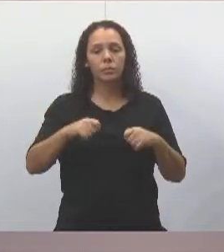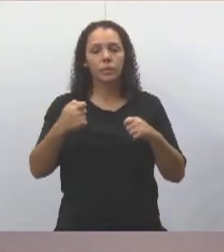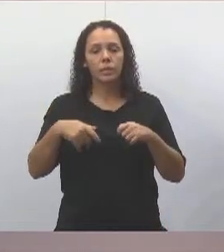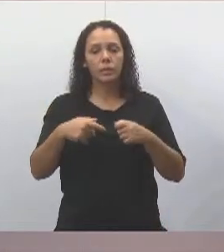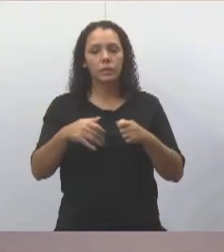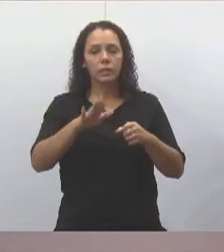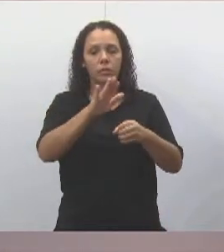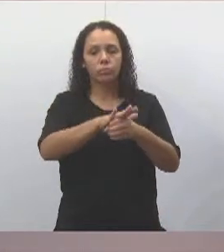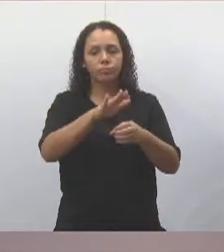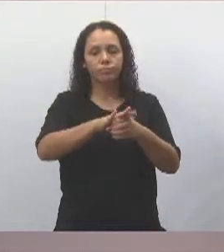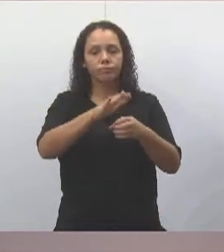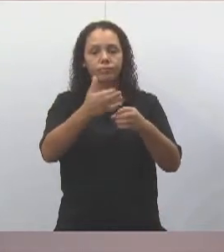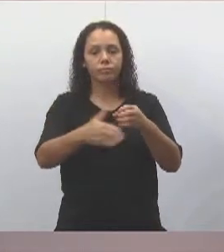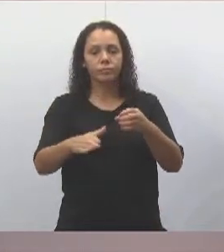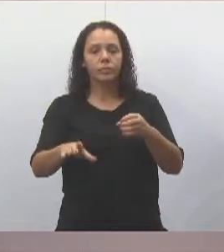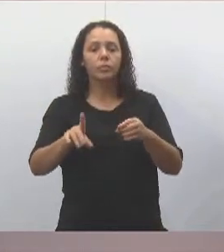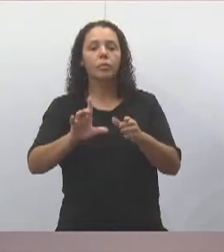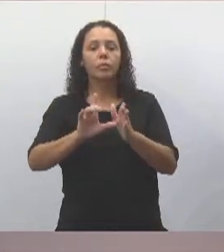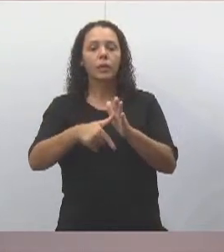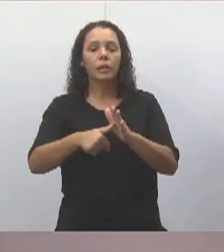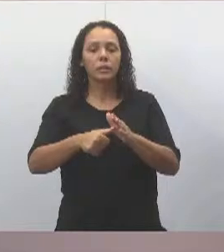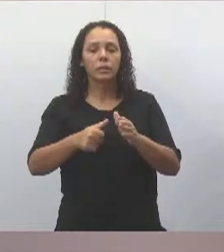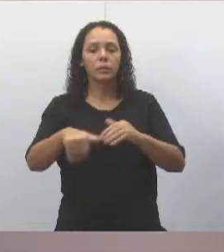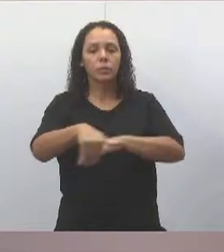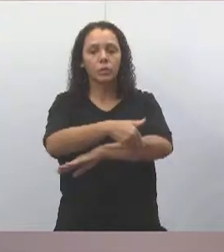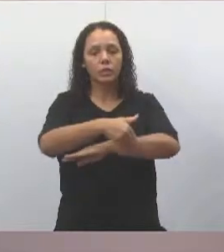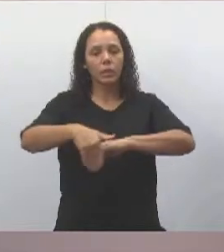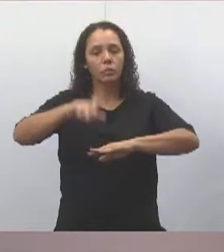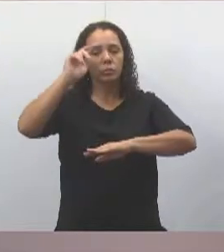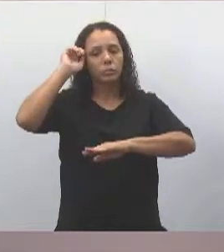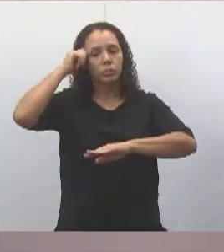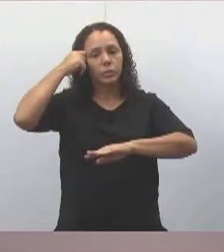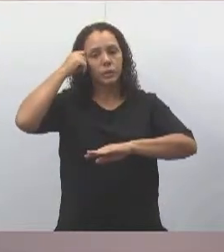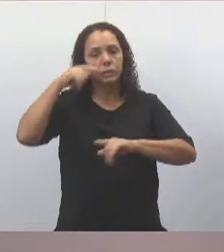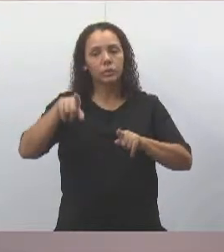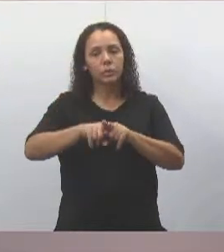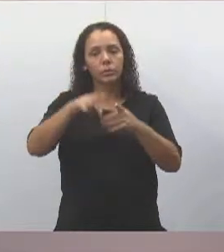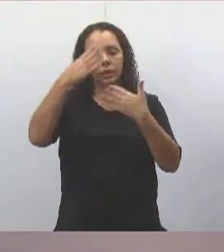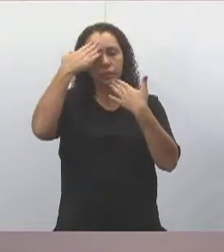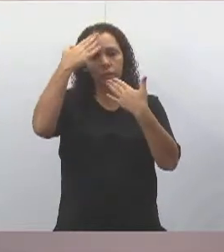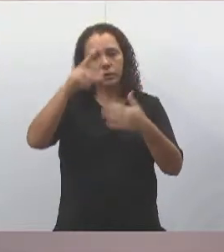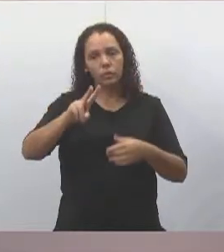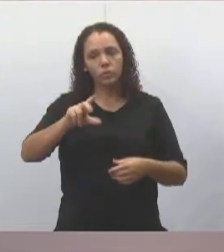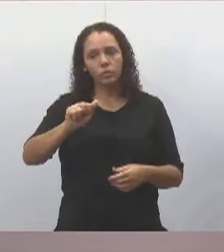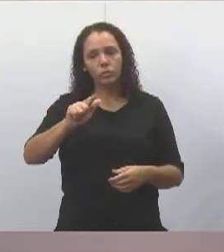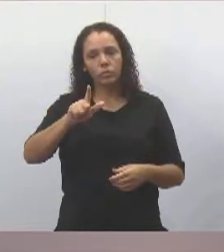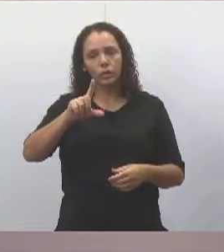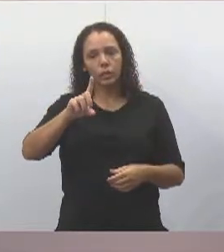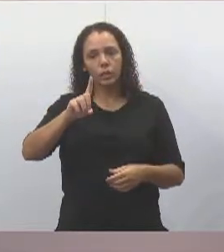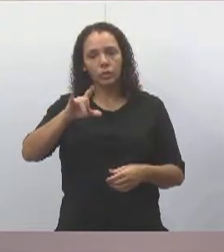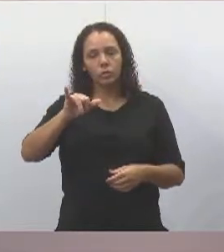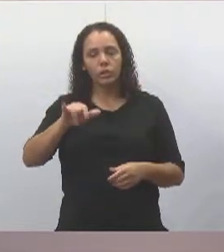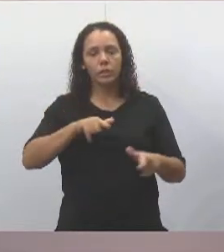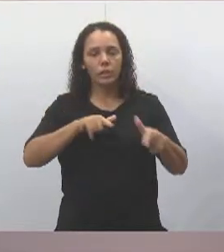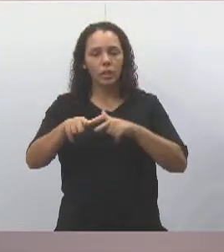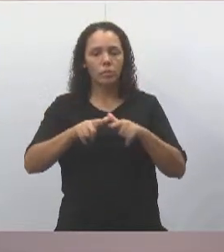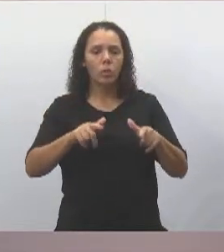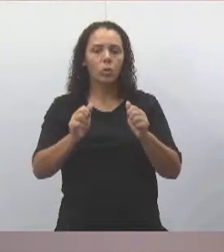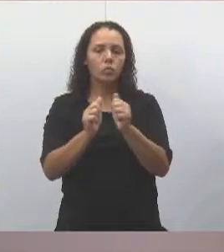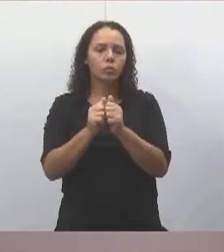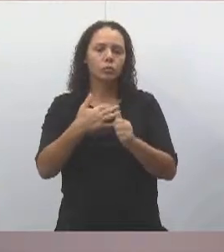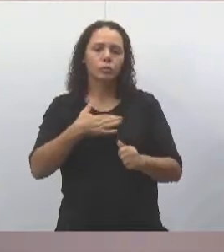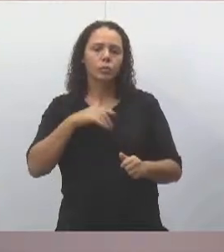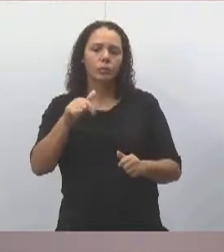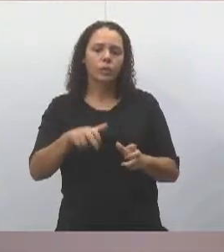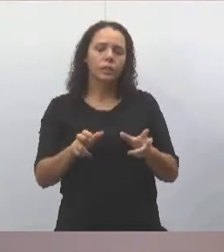esgoto para fazer a infraestrutura, para fazer asfalto todo. E agradecer o Valdir também, que trabalhou comigo aqui na Câmara Municipal. Agradecer